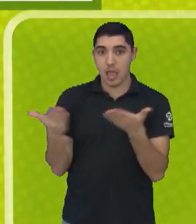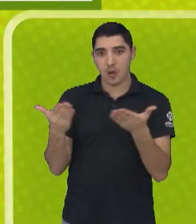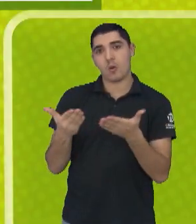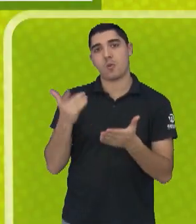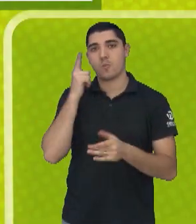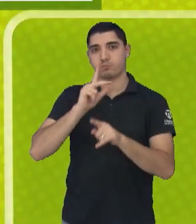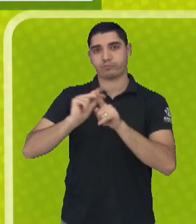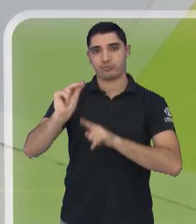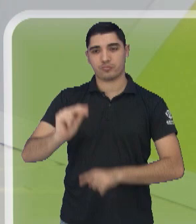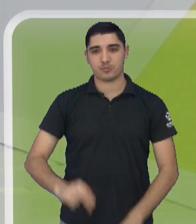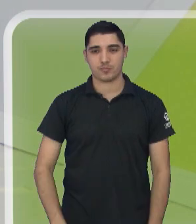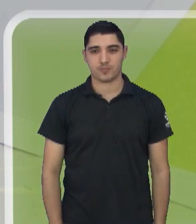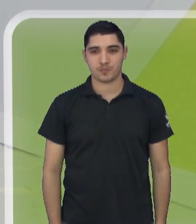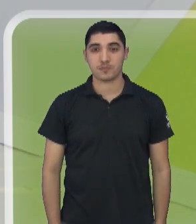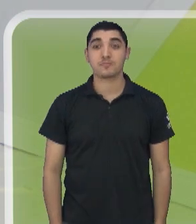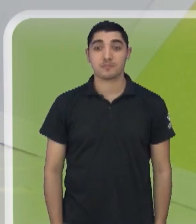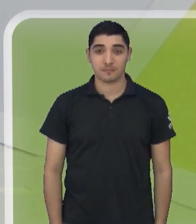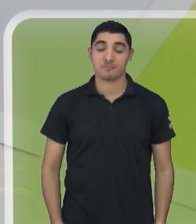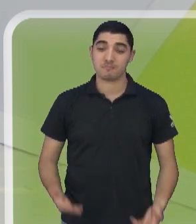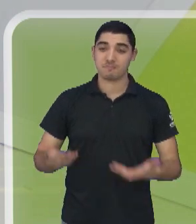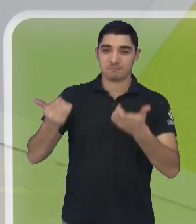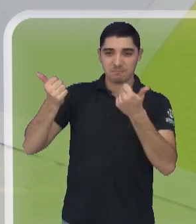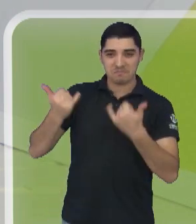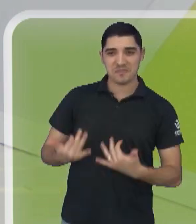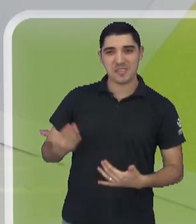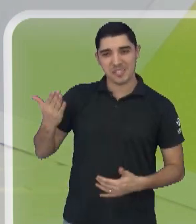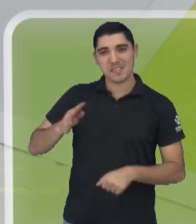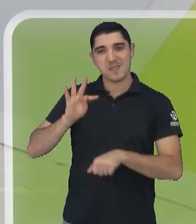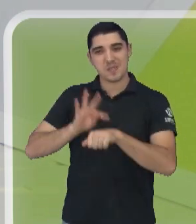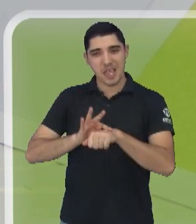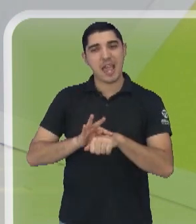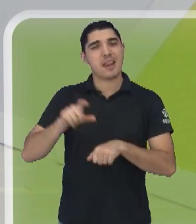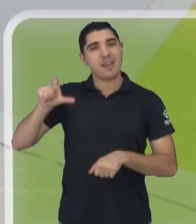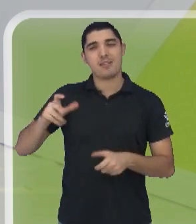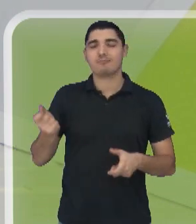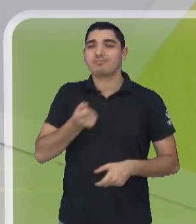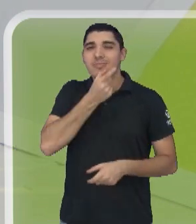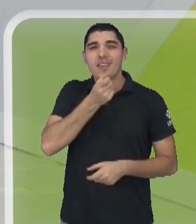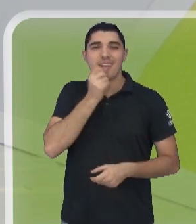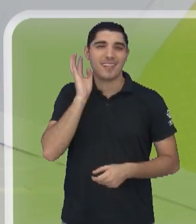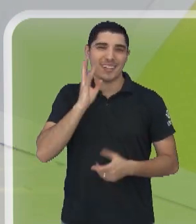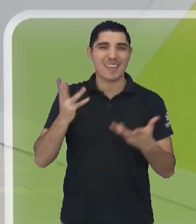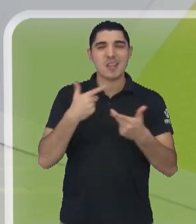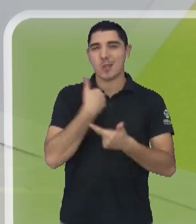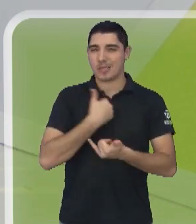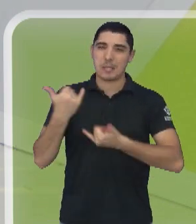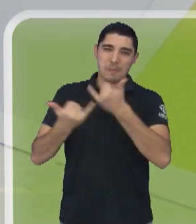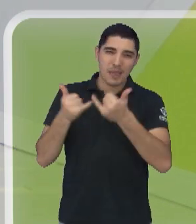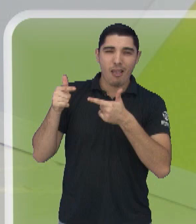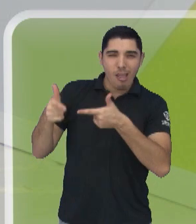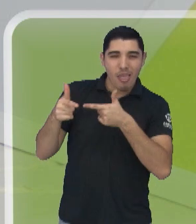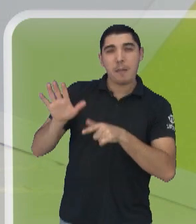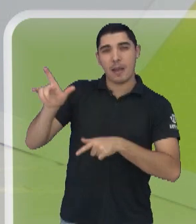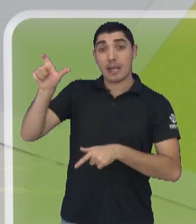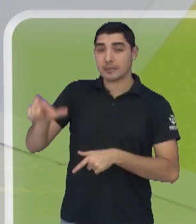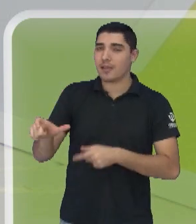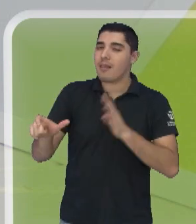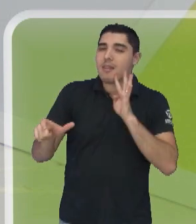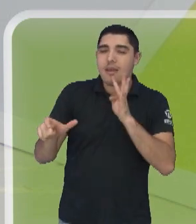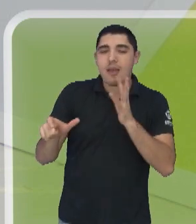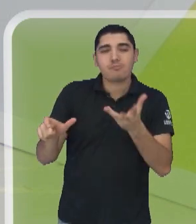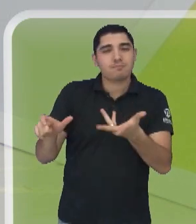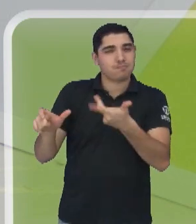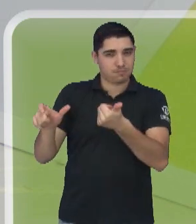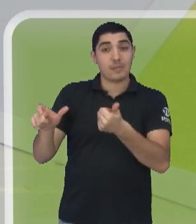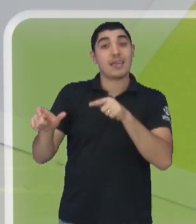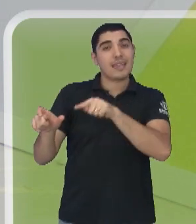vitória. Tá aí o Douglas, que é uma figuraça, gente da melhor qualidade. A gente brinca aqui com o Douglas, porque o Douglas é gente boa mesmo.